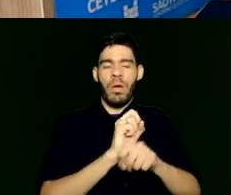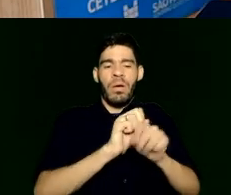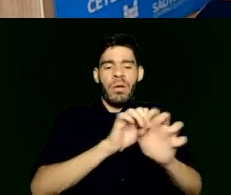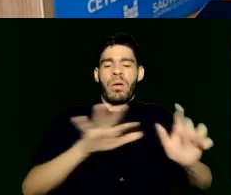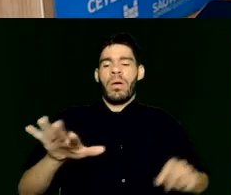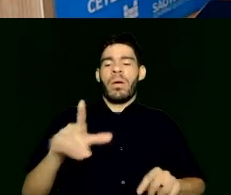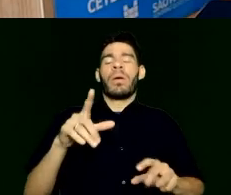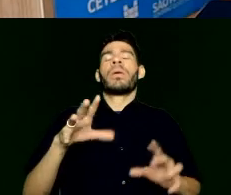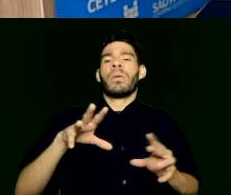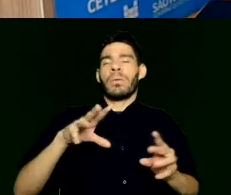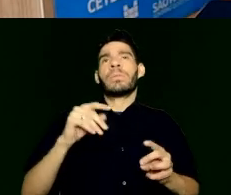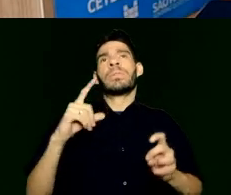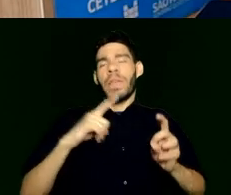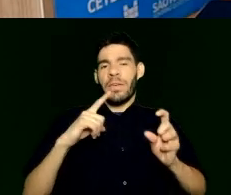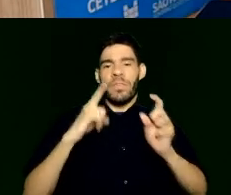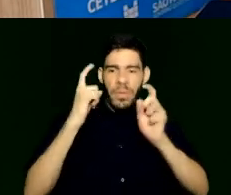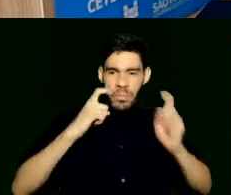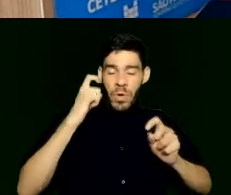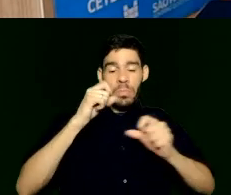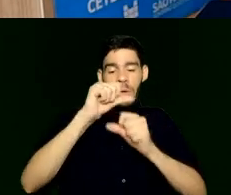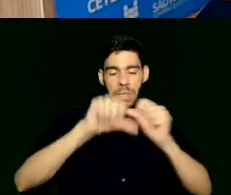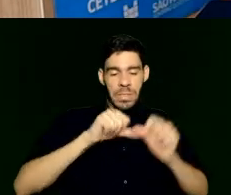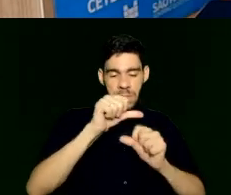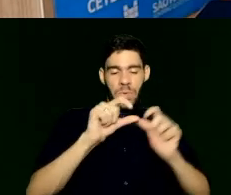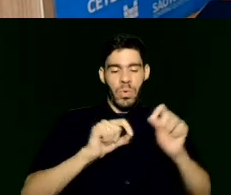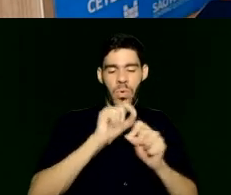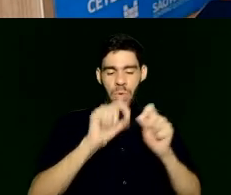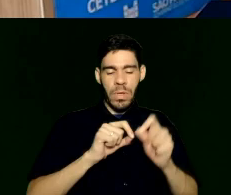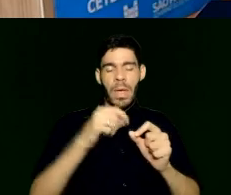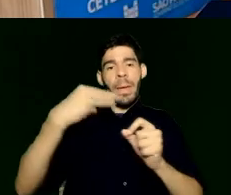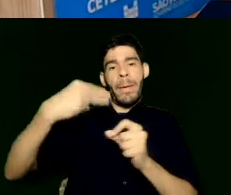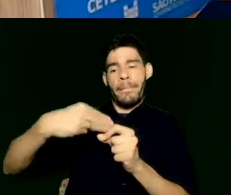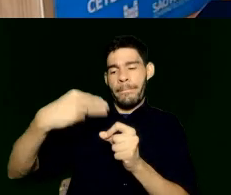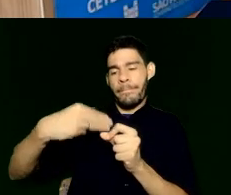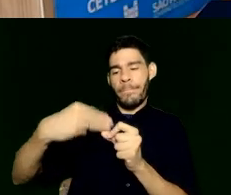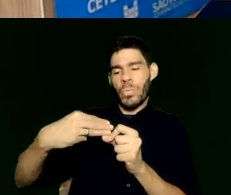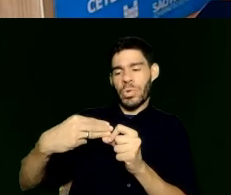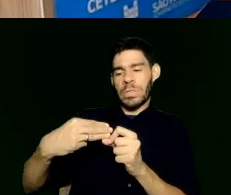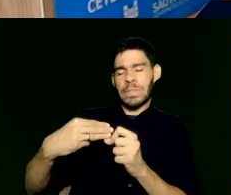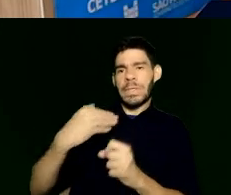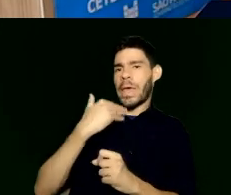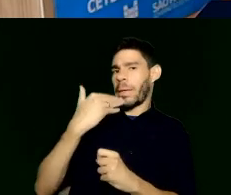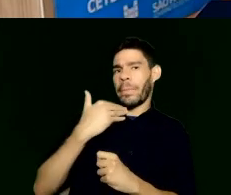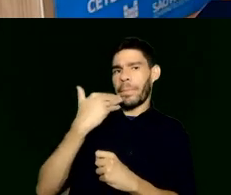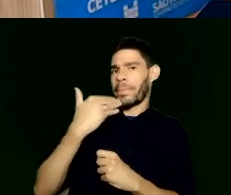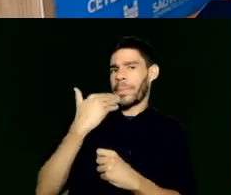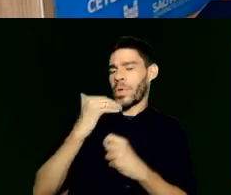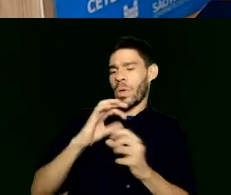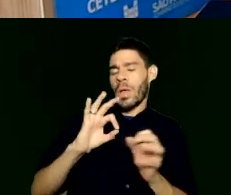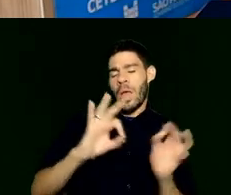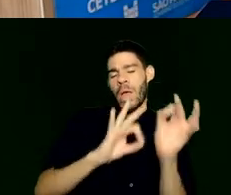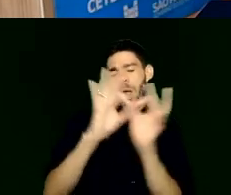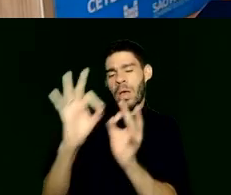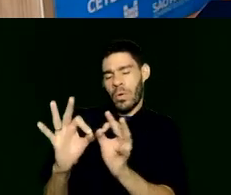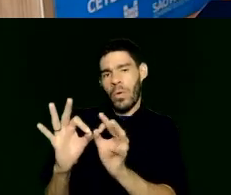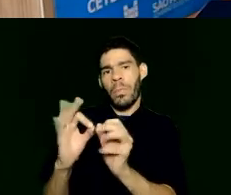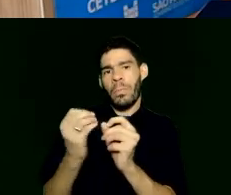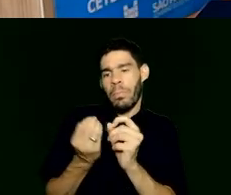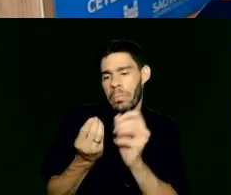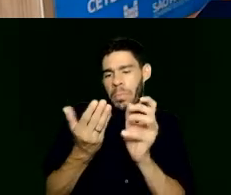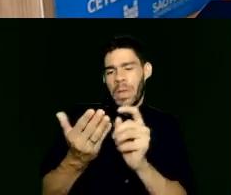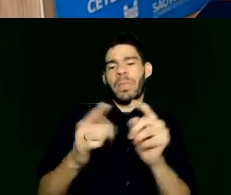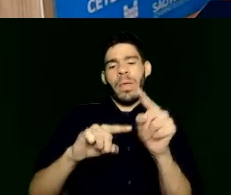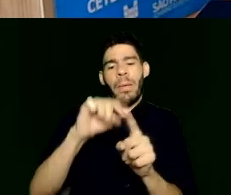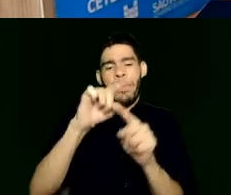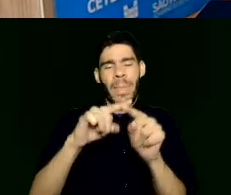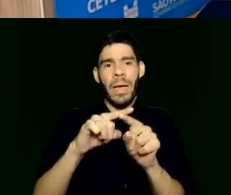contágio, houve uma preocupação de uma mudança para que, se aqueles municípios que não tivessem condição de acompanhar